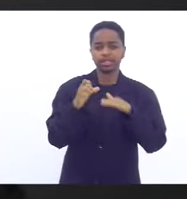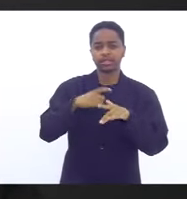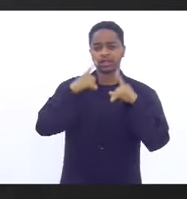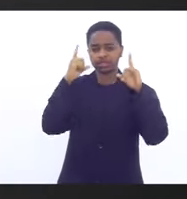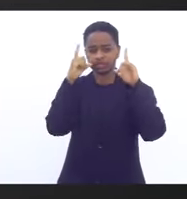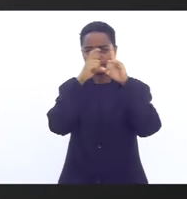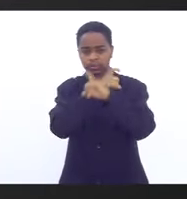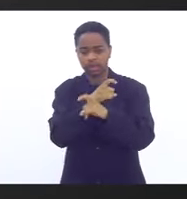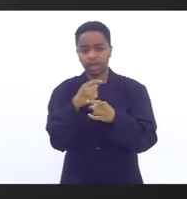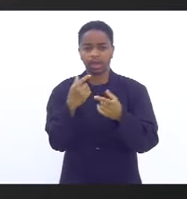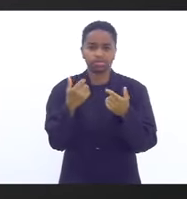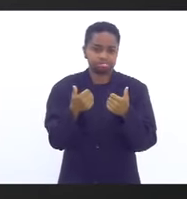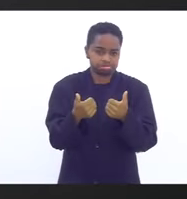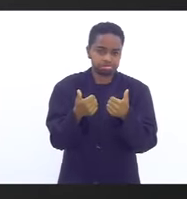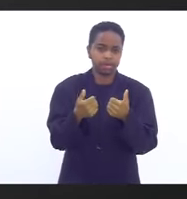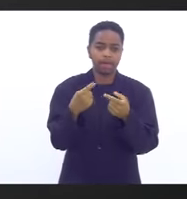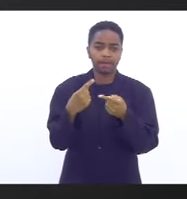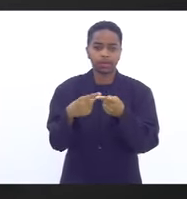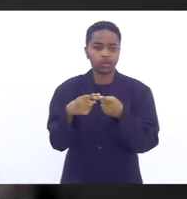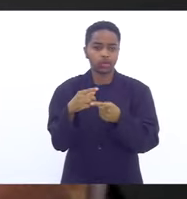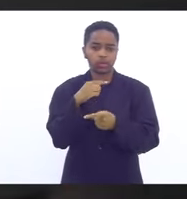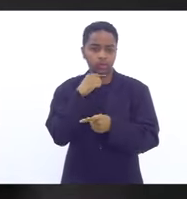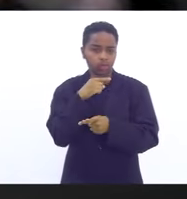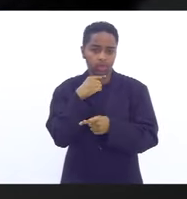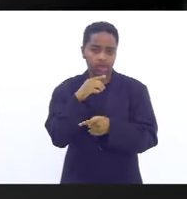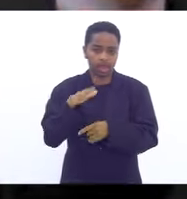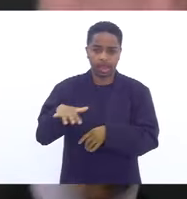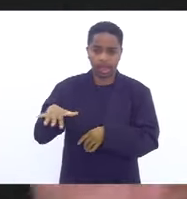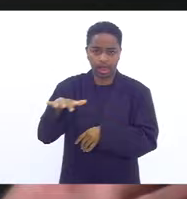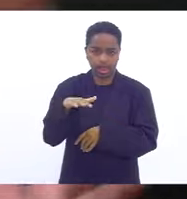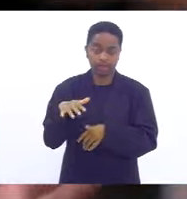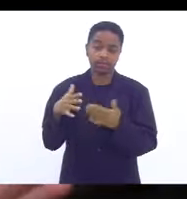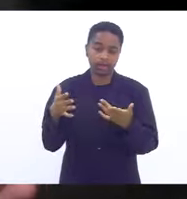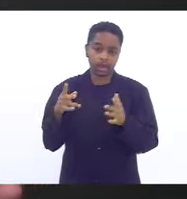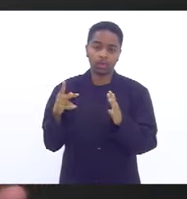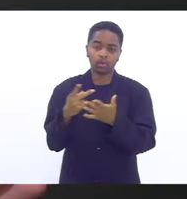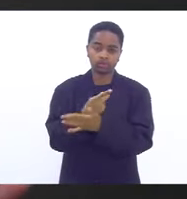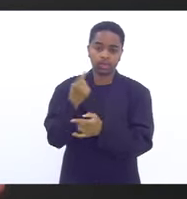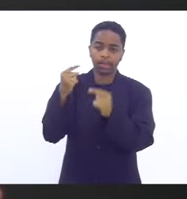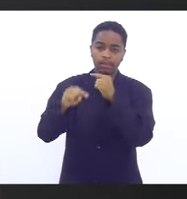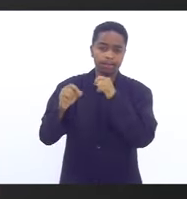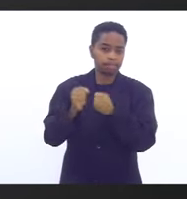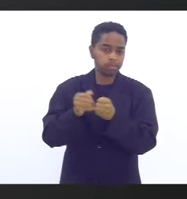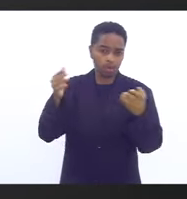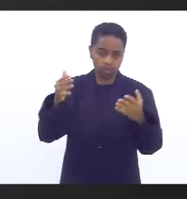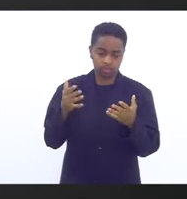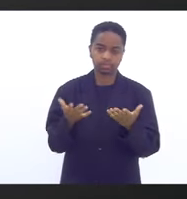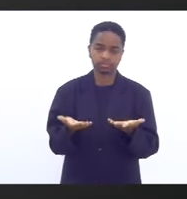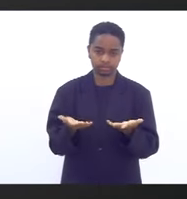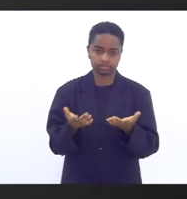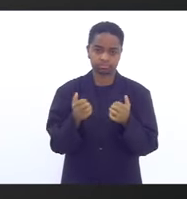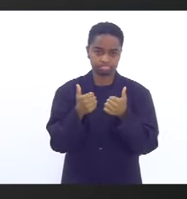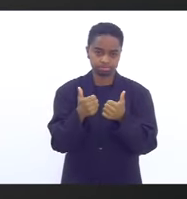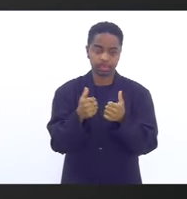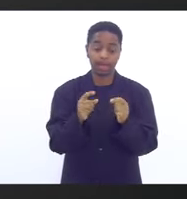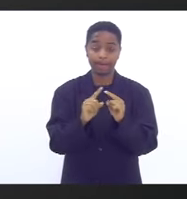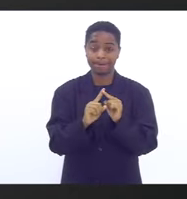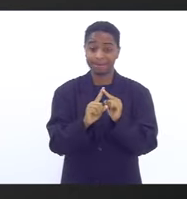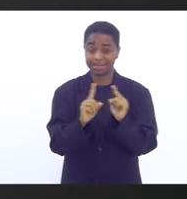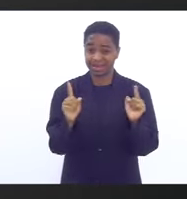grande porque não suporta em determinada área e o transformador abre o bico. Mas